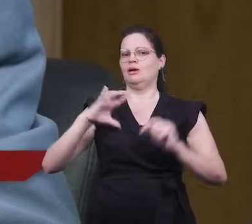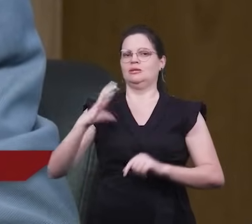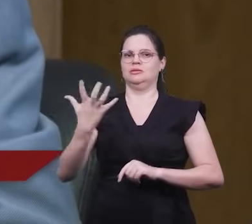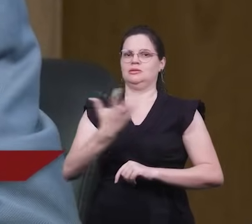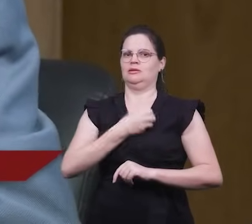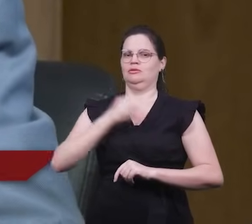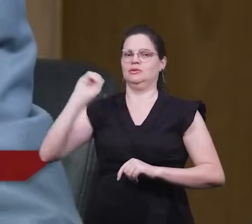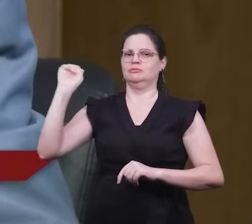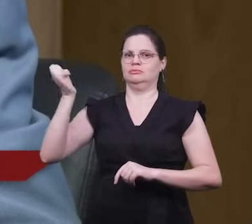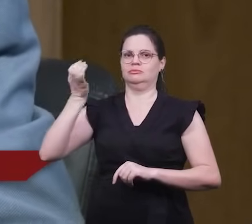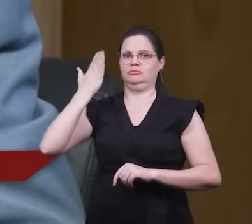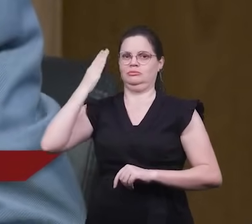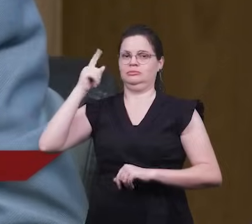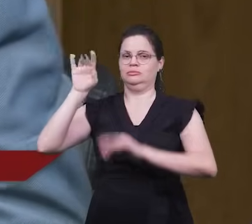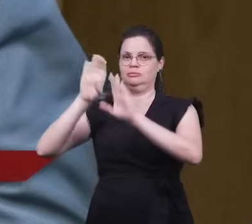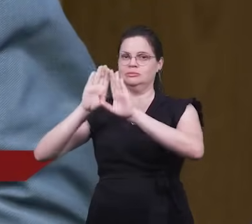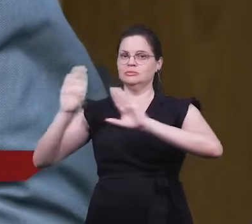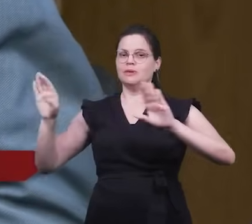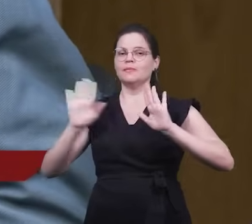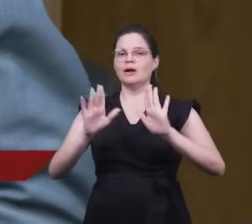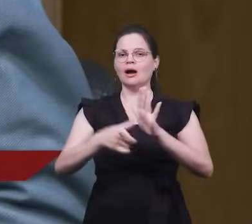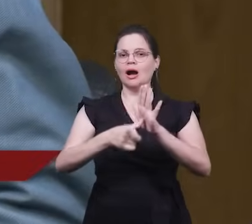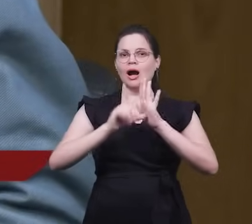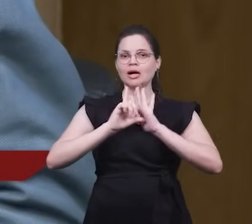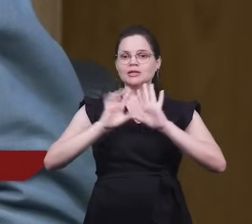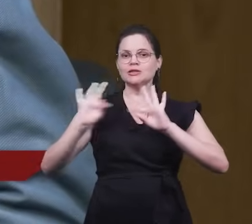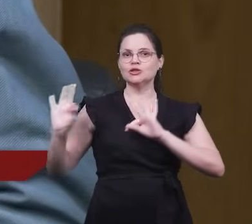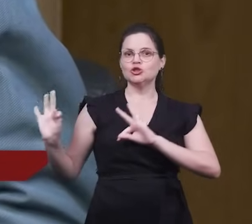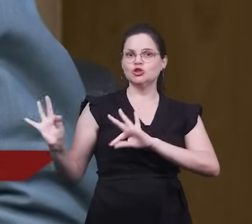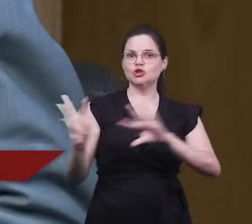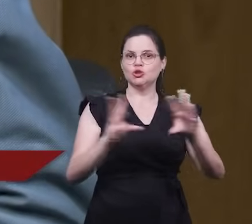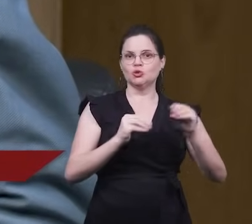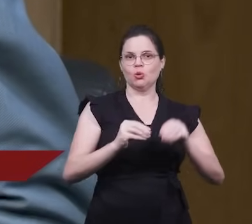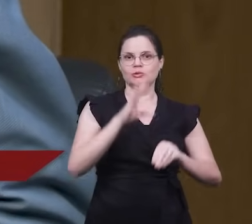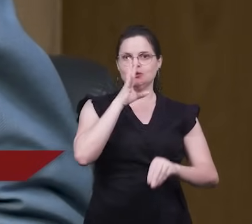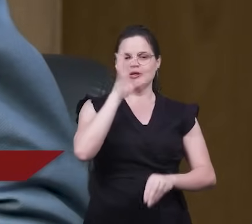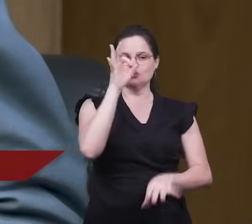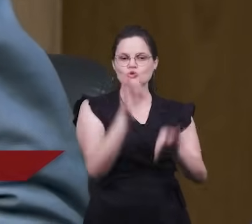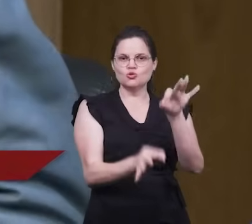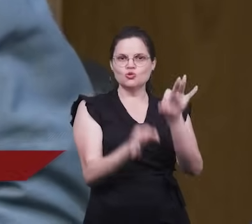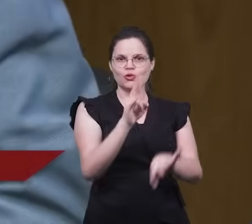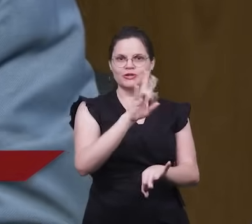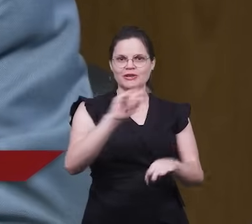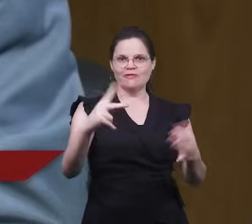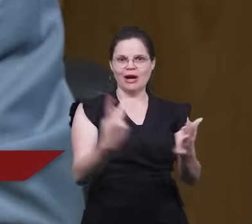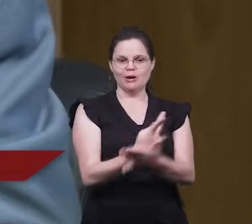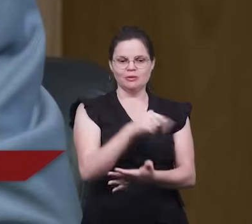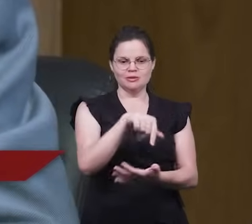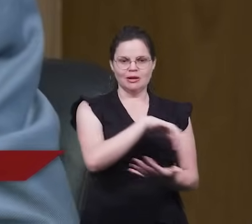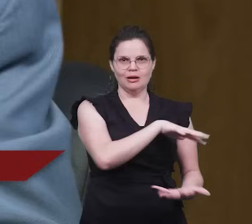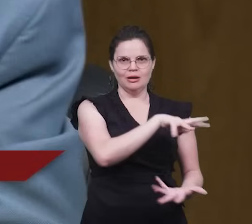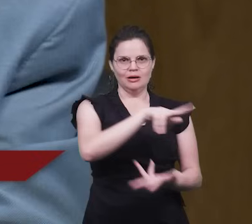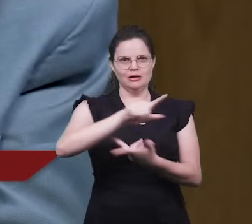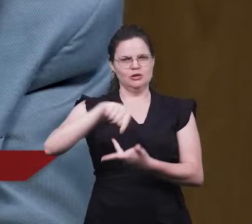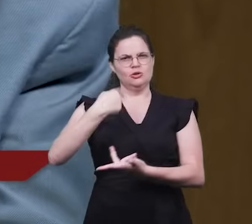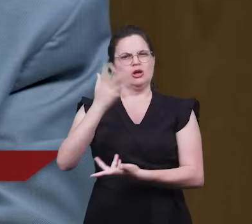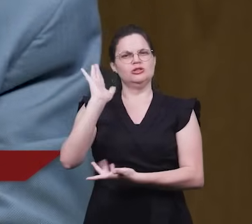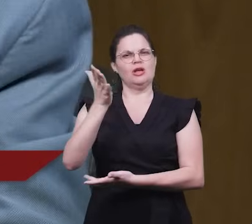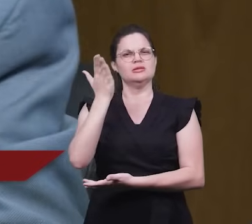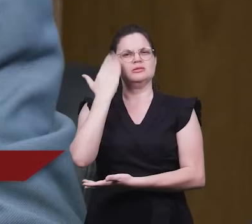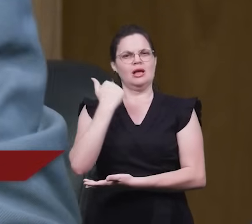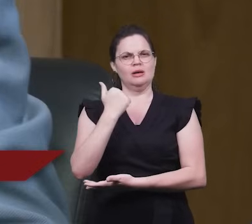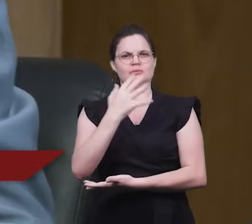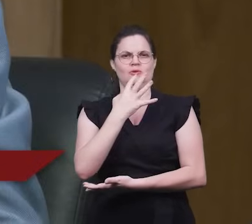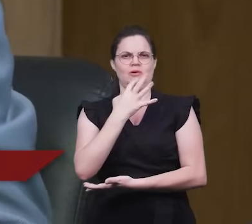antes de todos os juízos que virão sobre o mundo, são aqueles que nós já conhecemos,